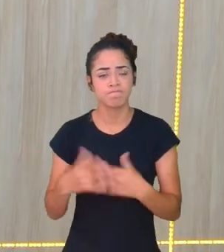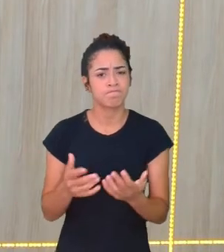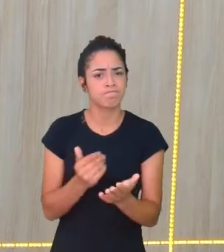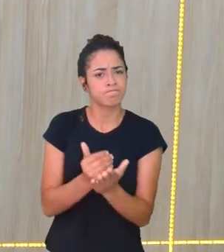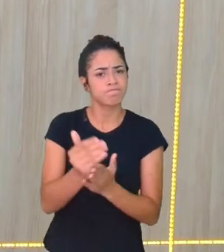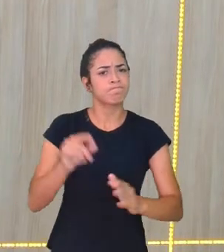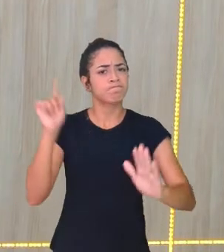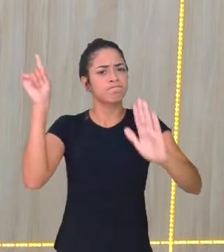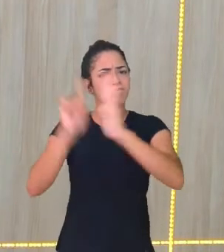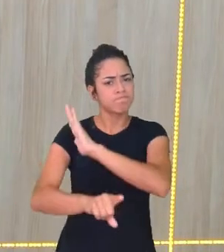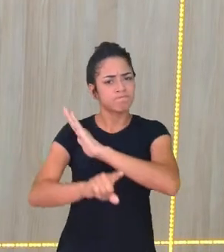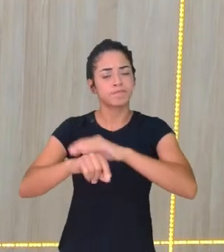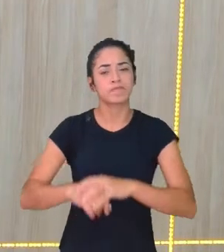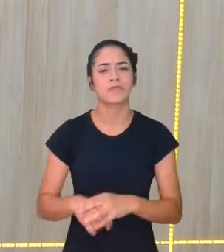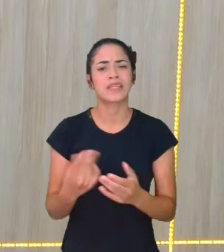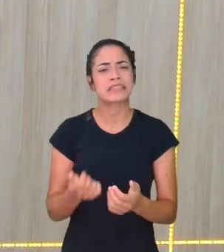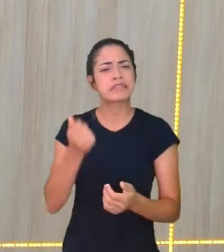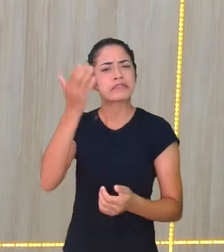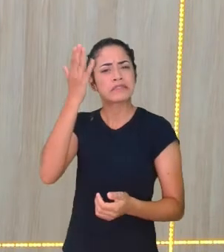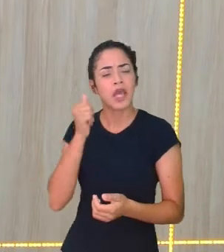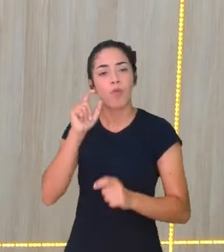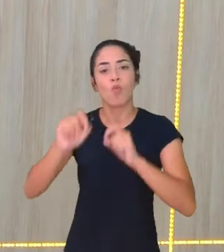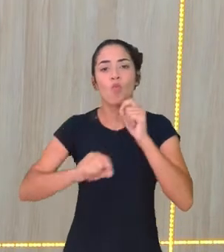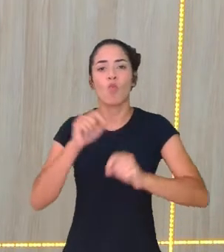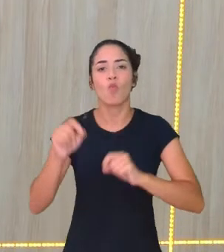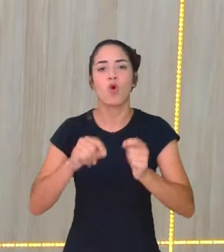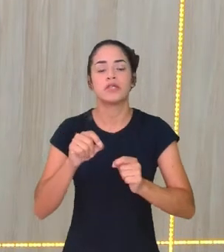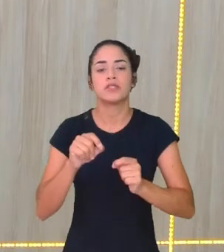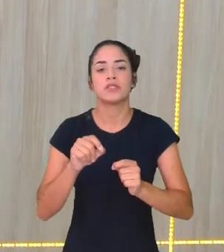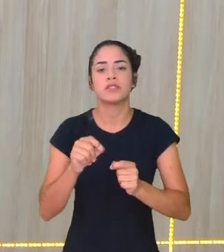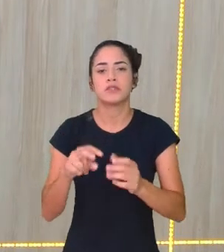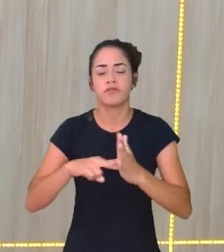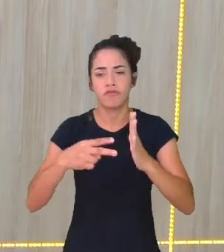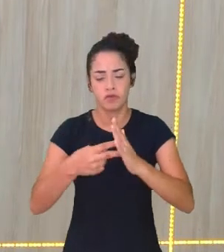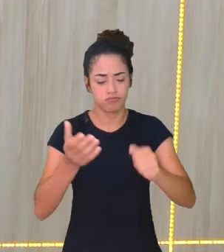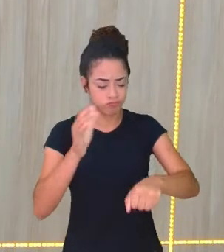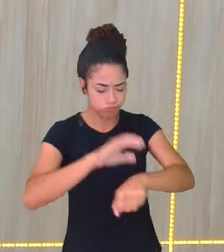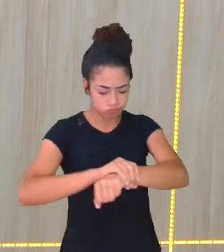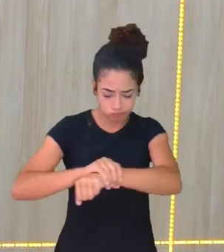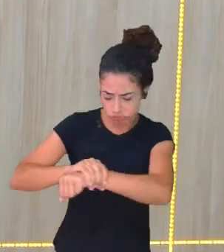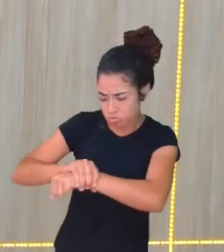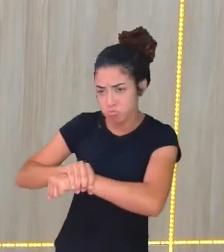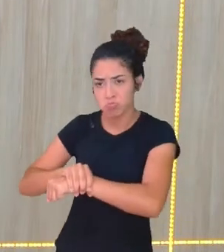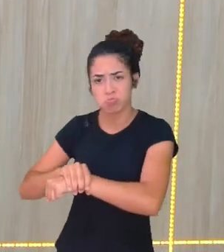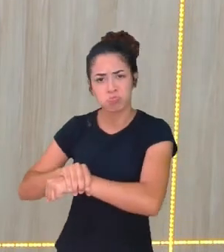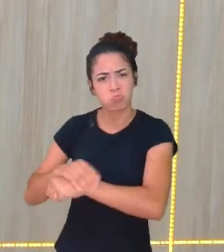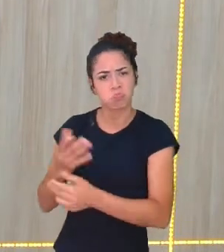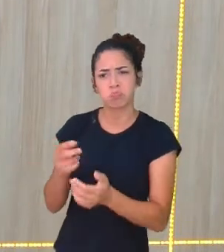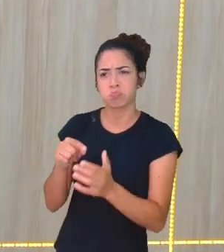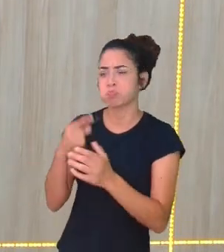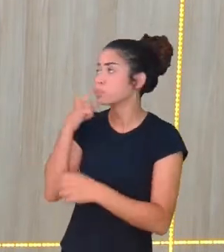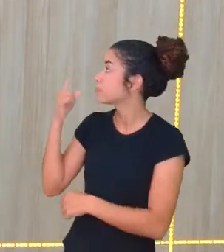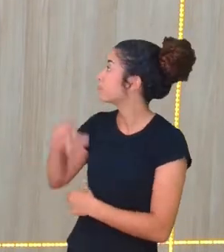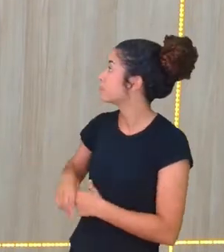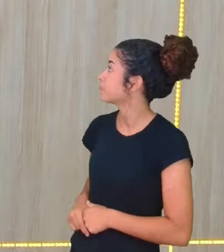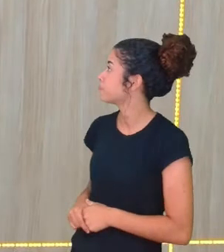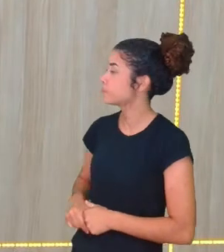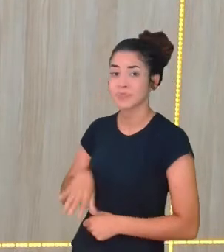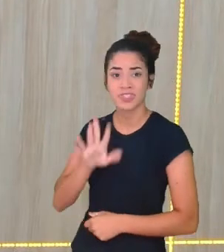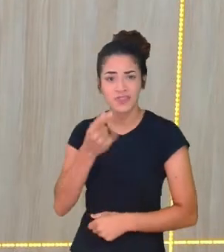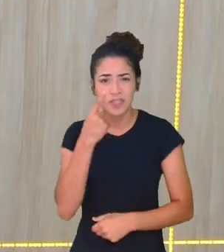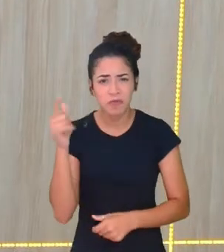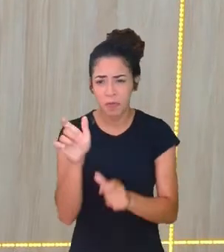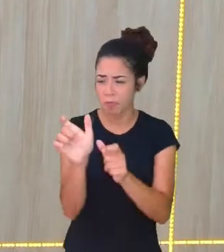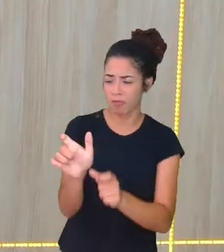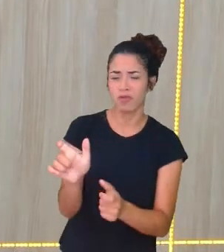você sabe o que significa colonizar essa já ouviu essa expressão acredito que